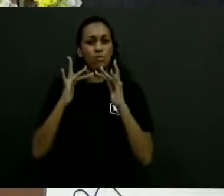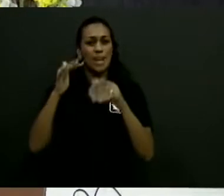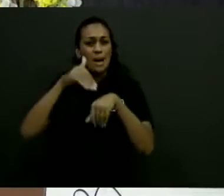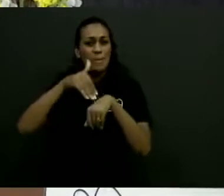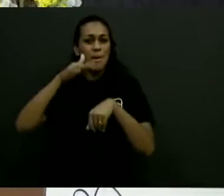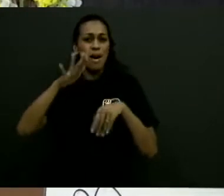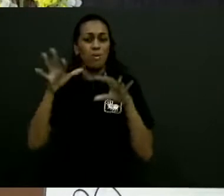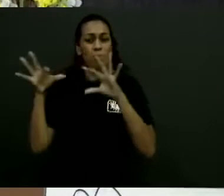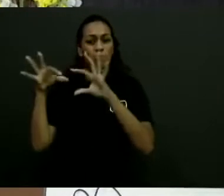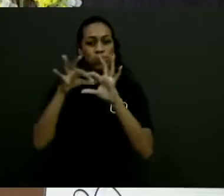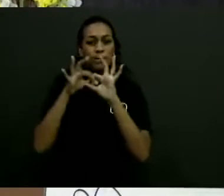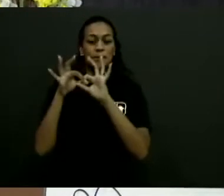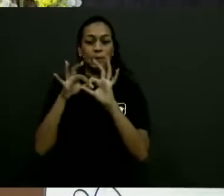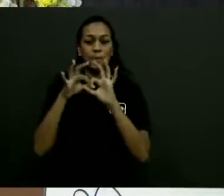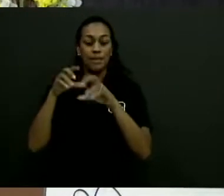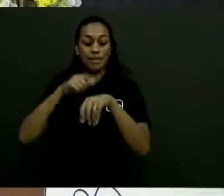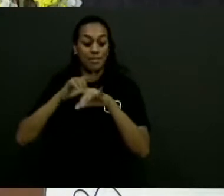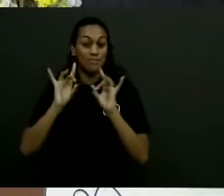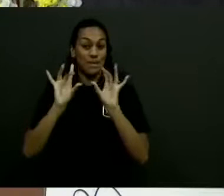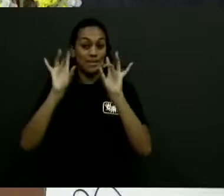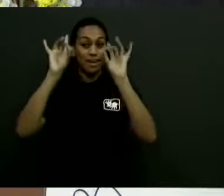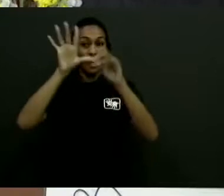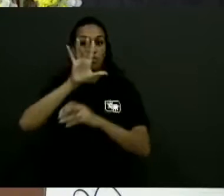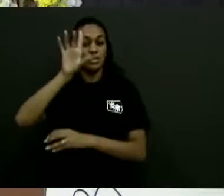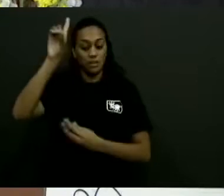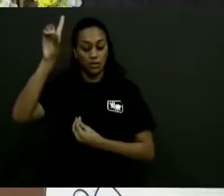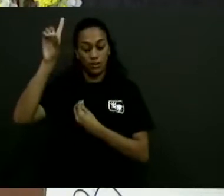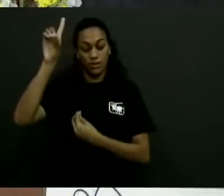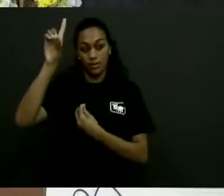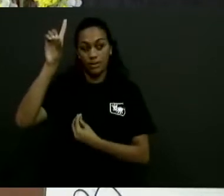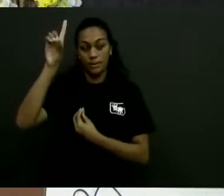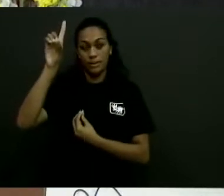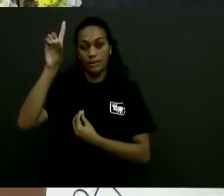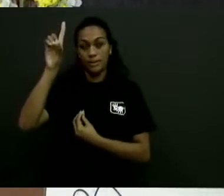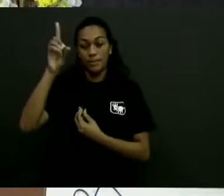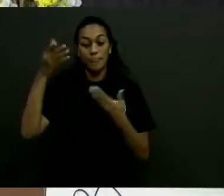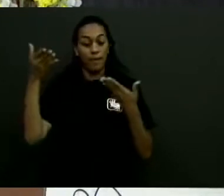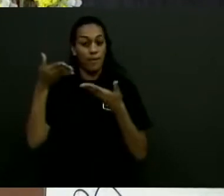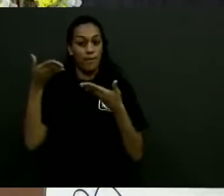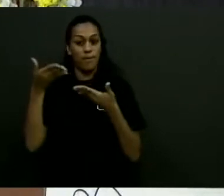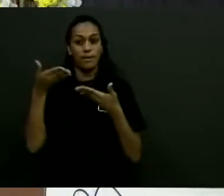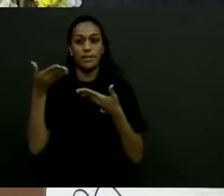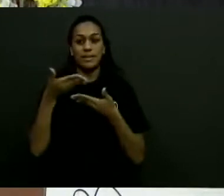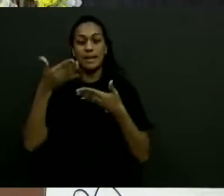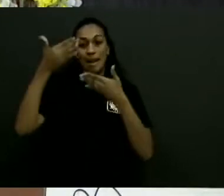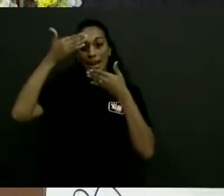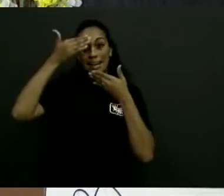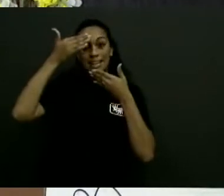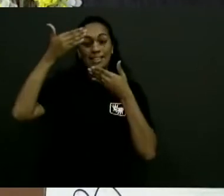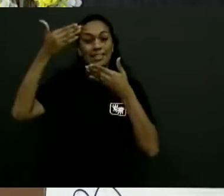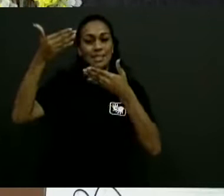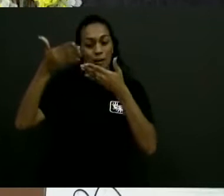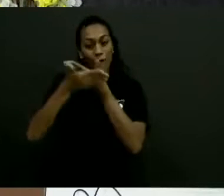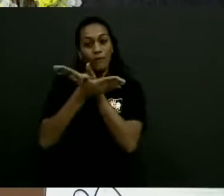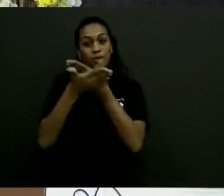de comunhão, um tempo especial de Deus para nossas vidas. Quero desde já agradecer a todos que